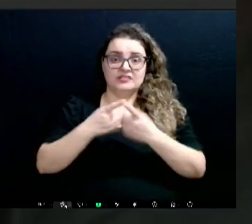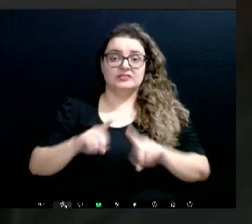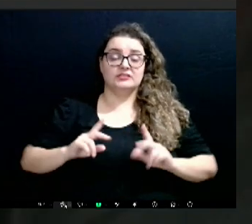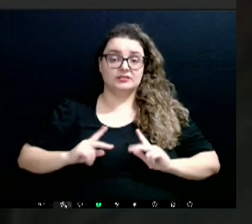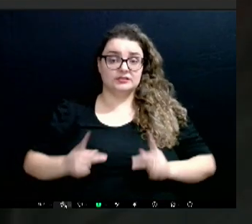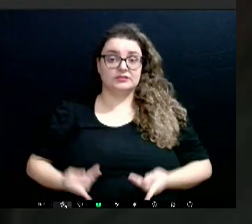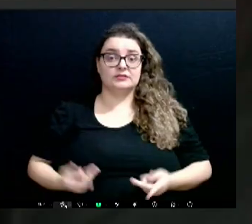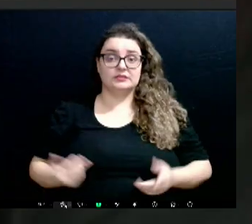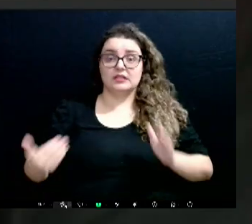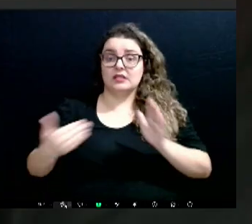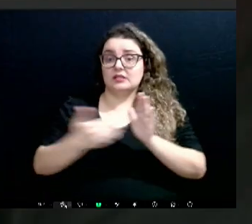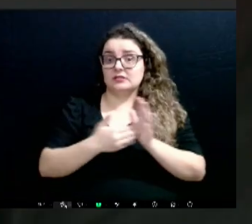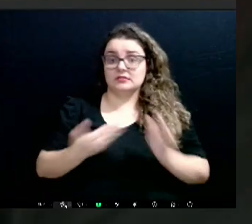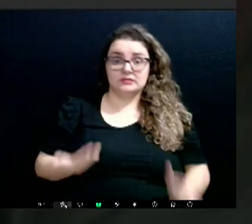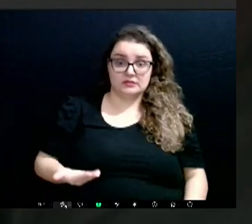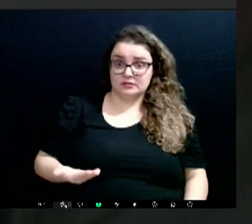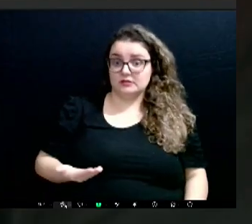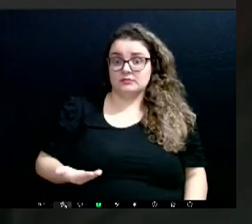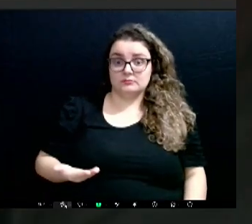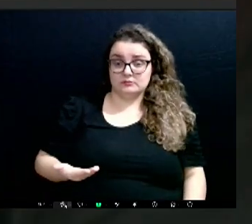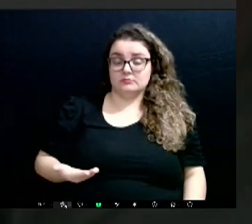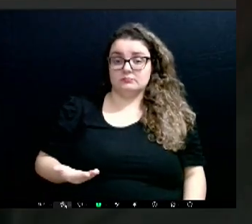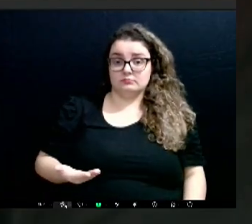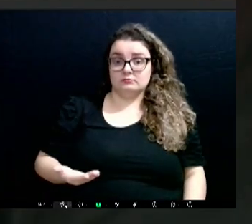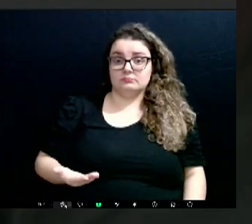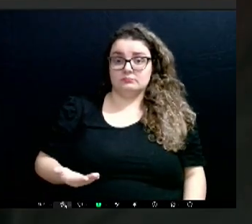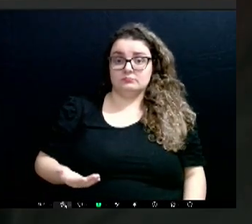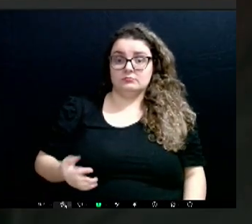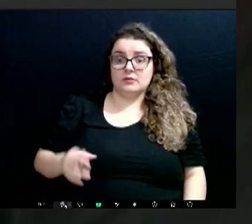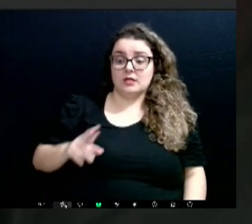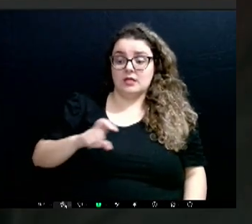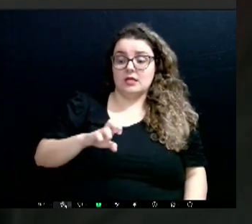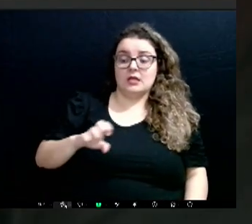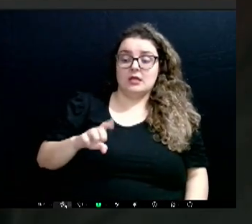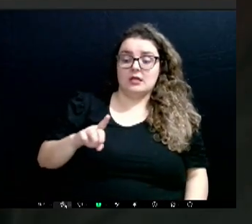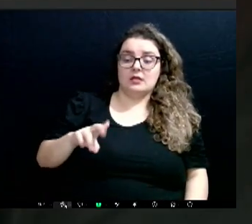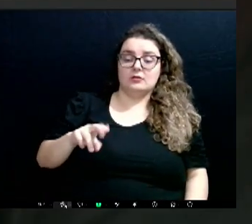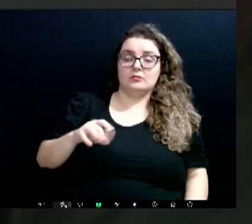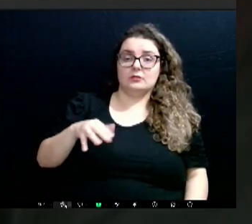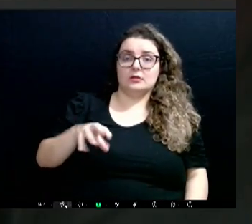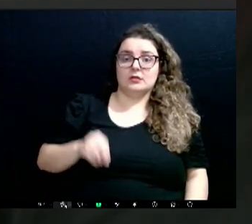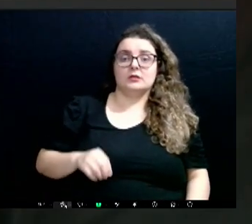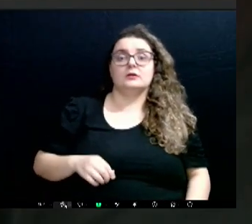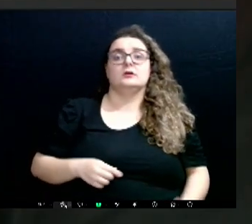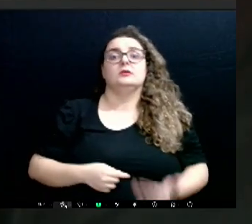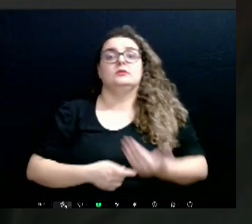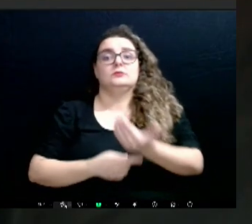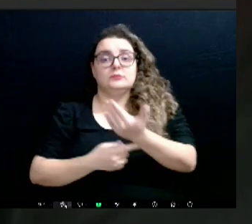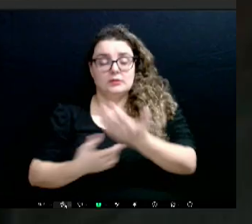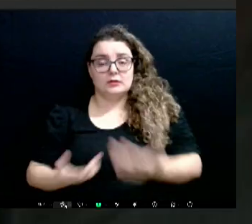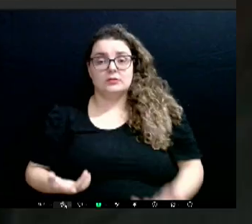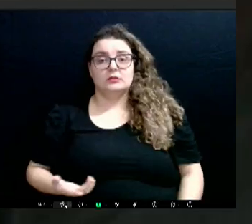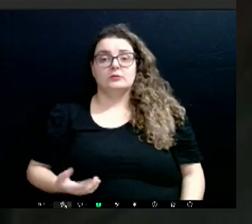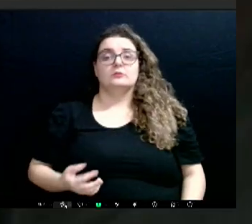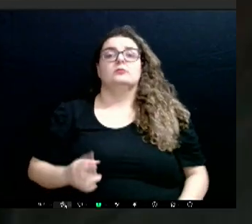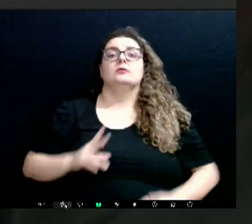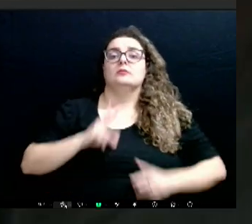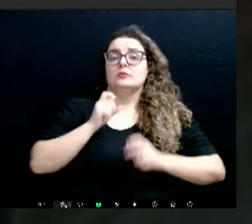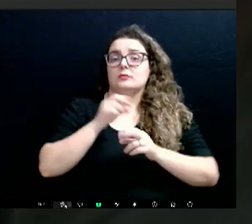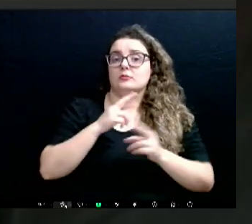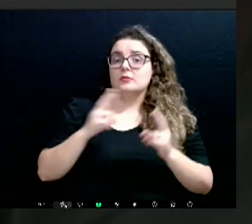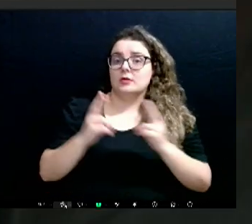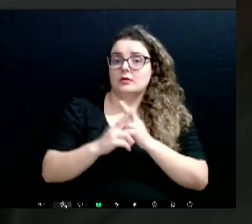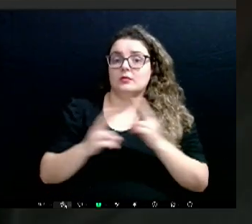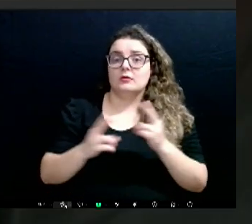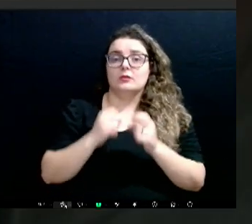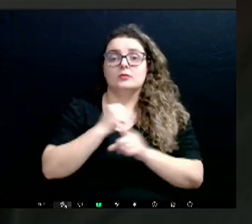até as que visam uma reeducação tecnológica, fortalecendo relações sociais reais,